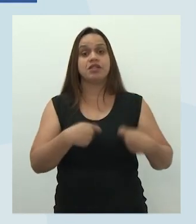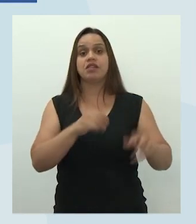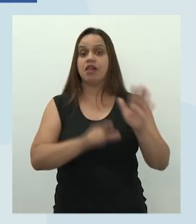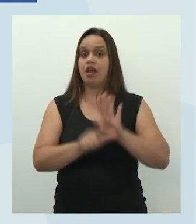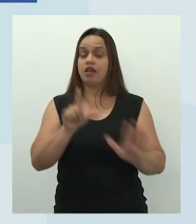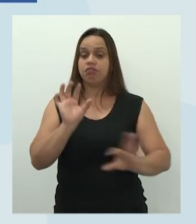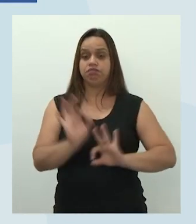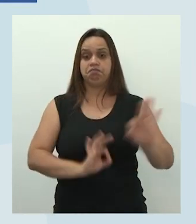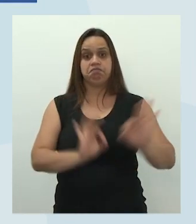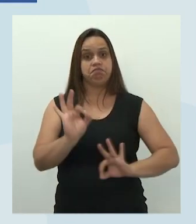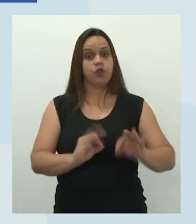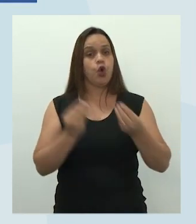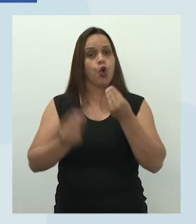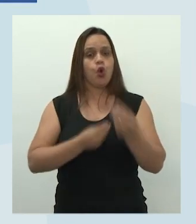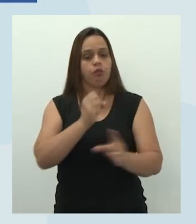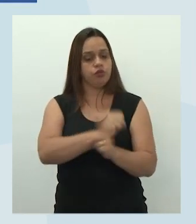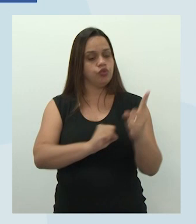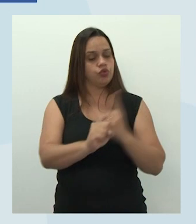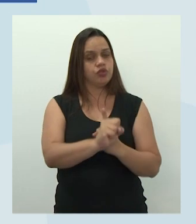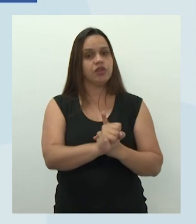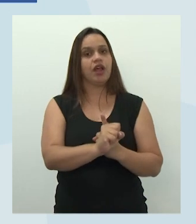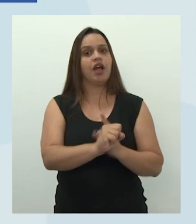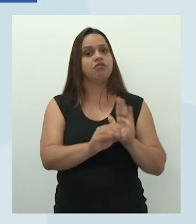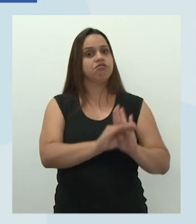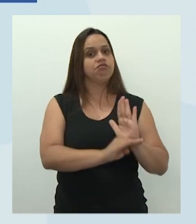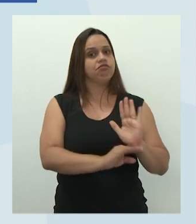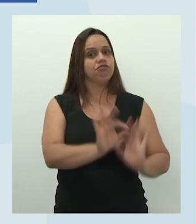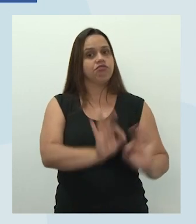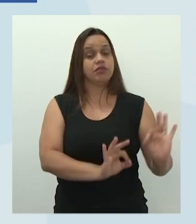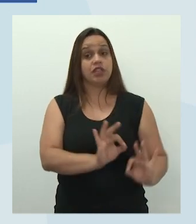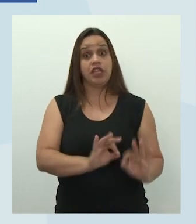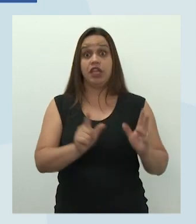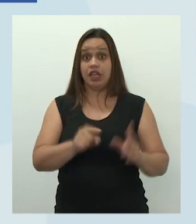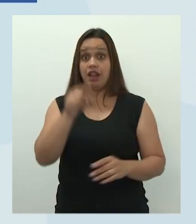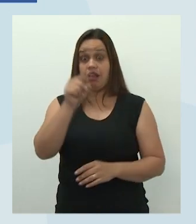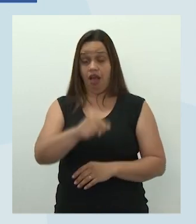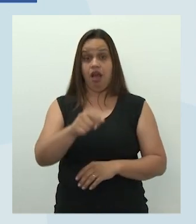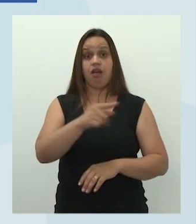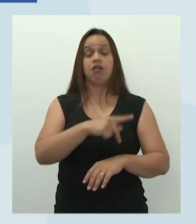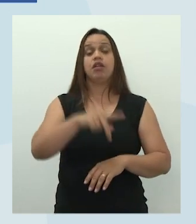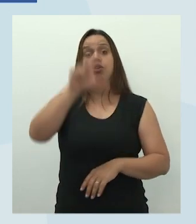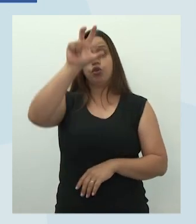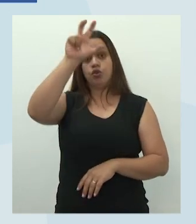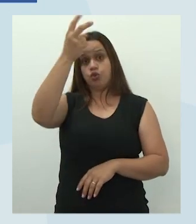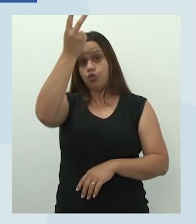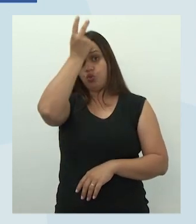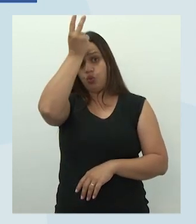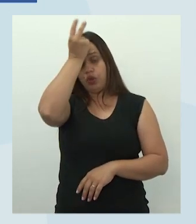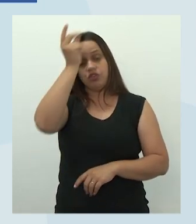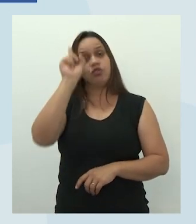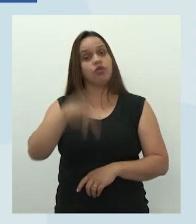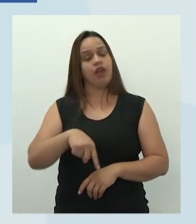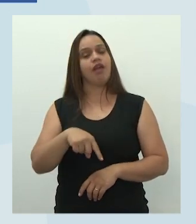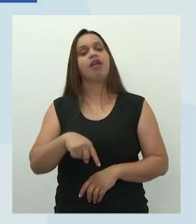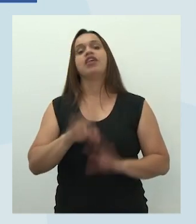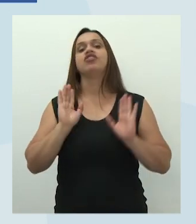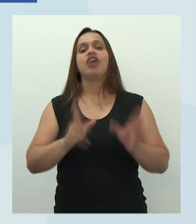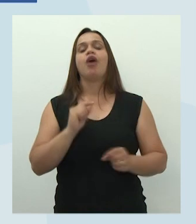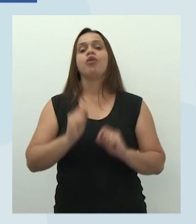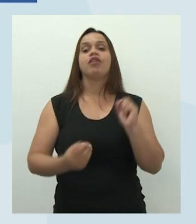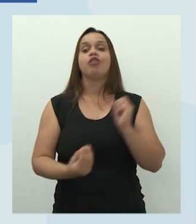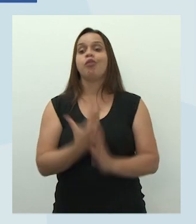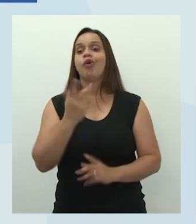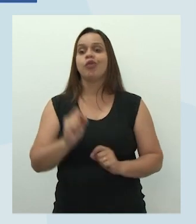essa sociedade vai estar organizada. E no caso do Egito, essa organização foi a formação